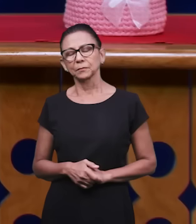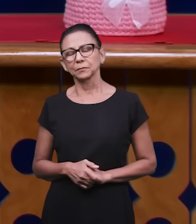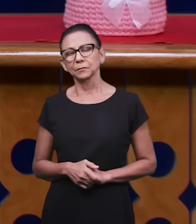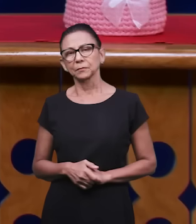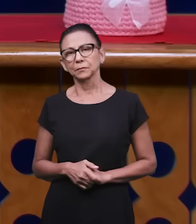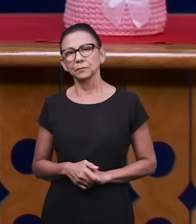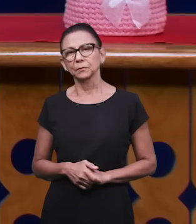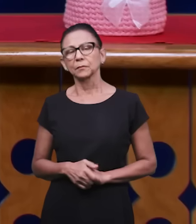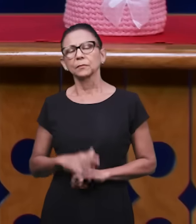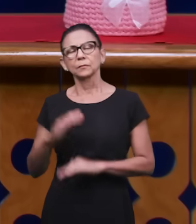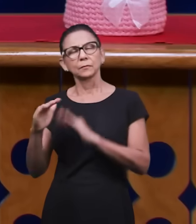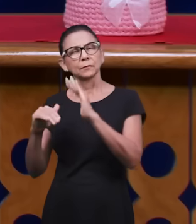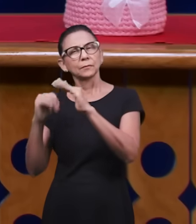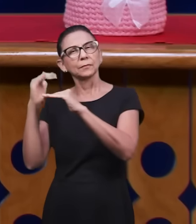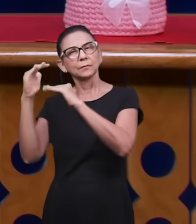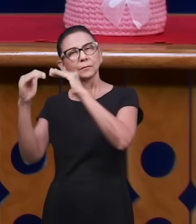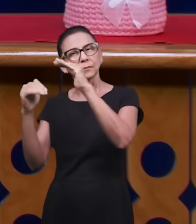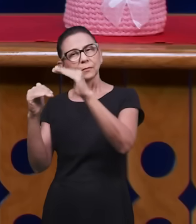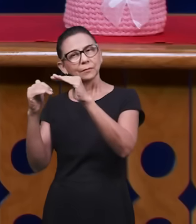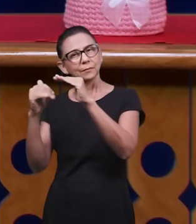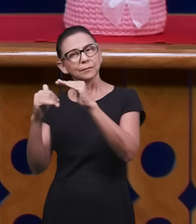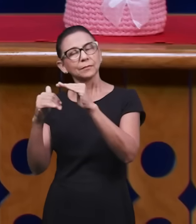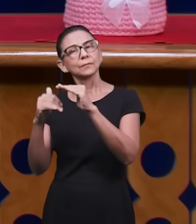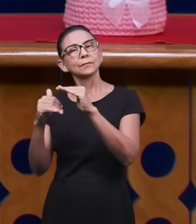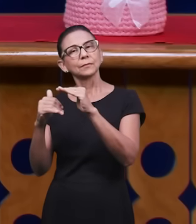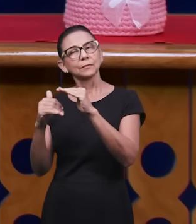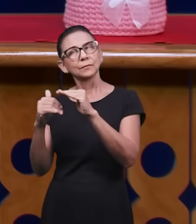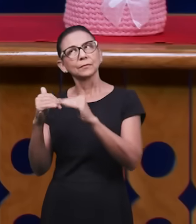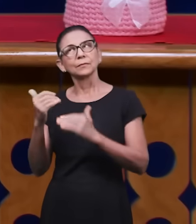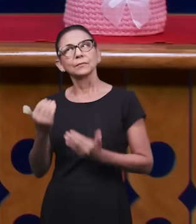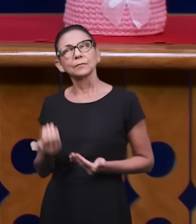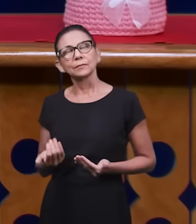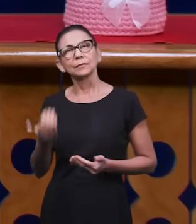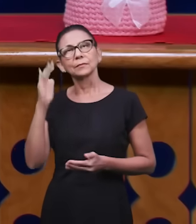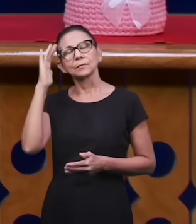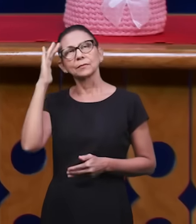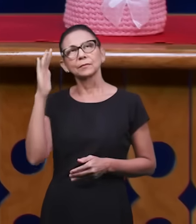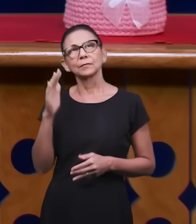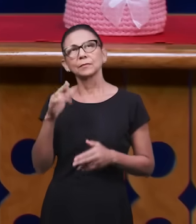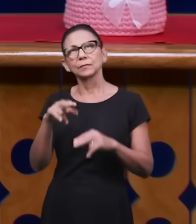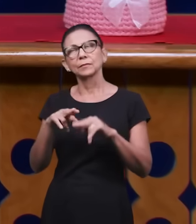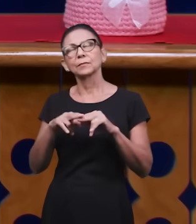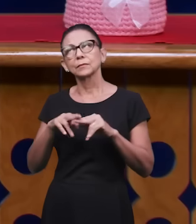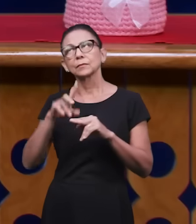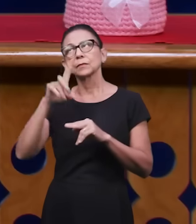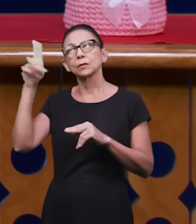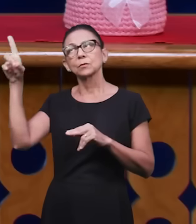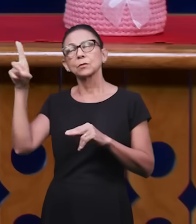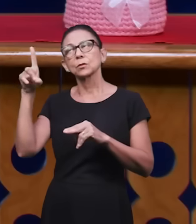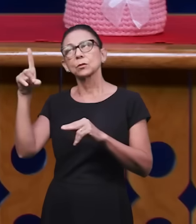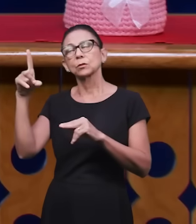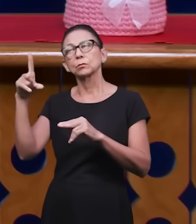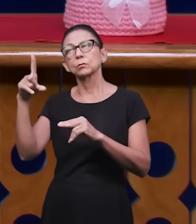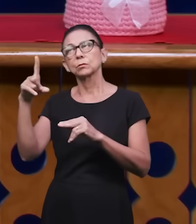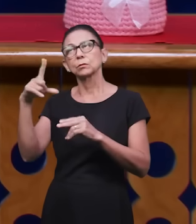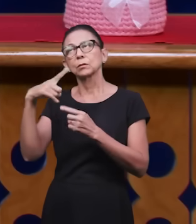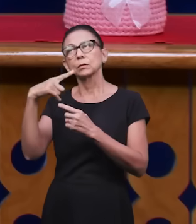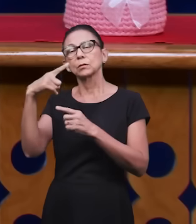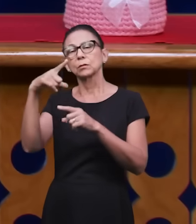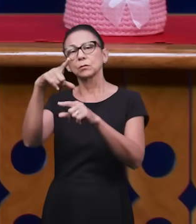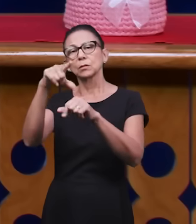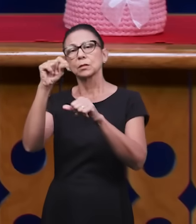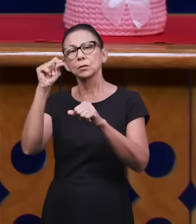depois desse processo todo, de entender a nossa eleição, o nosso chamado, a